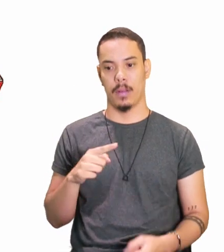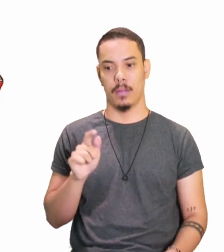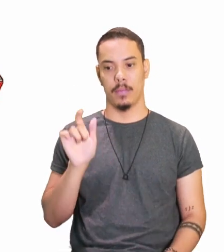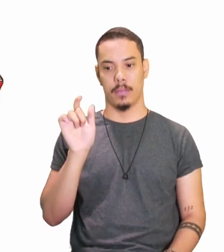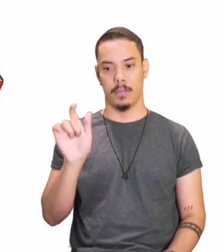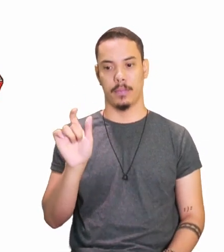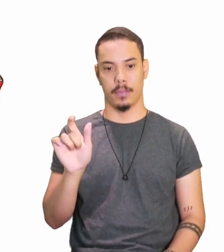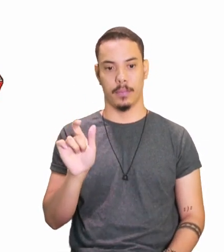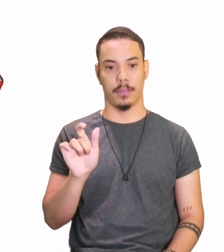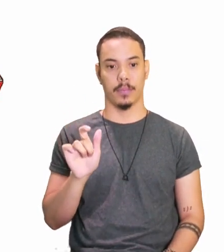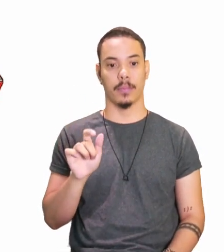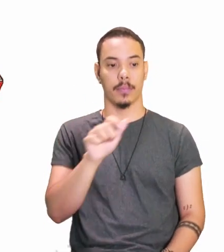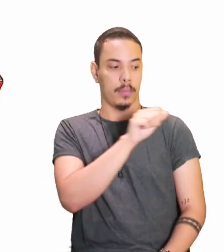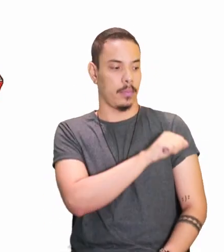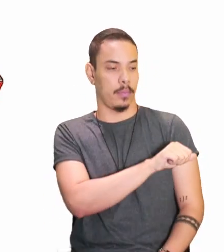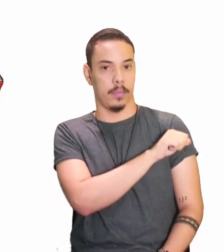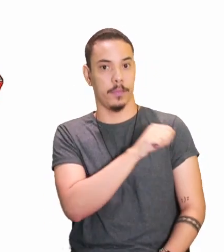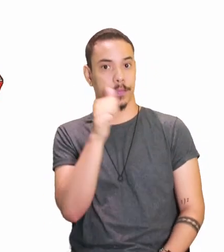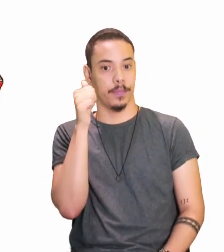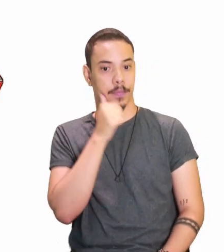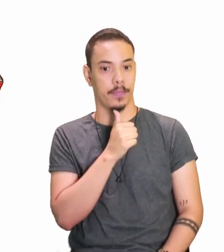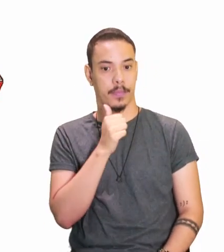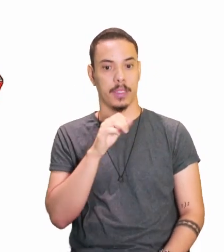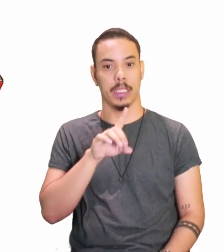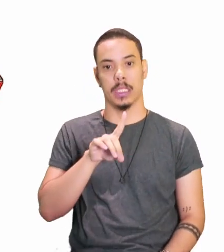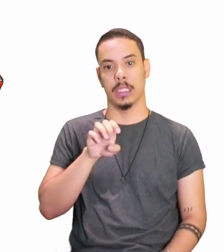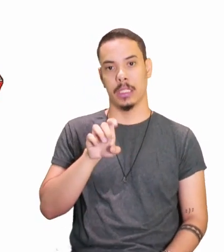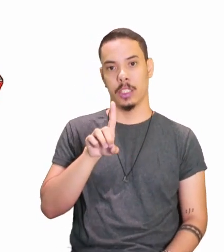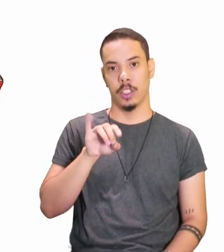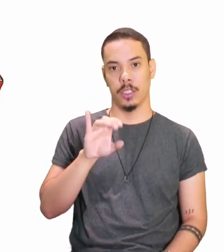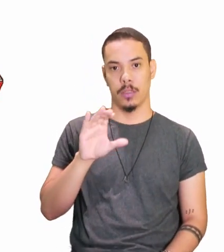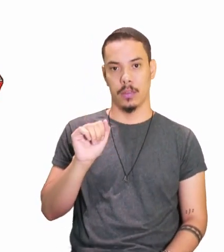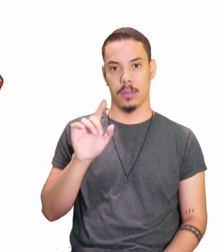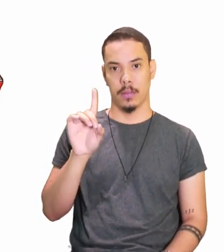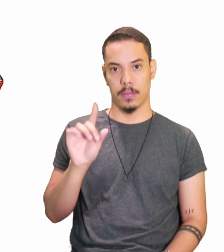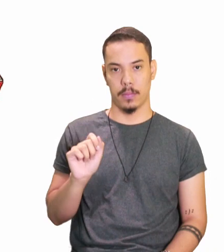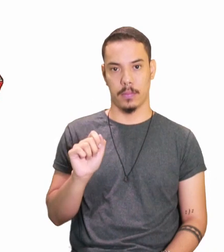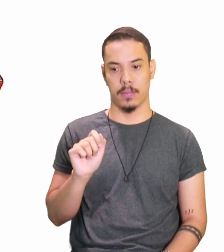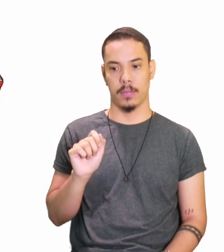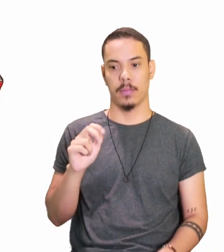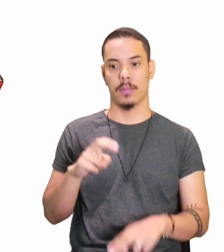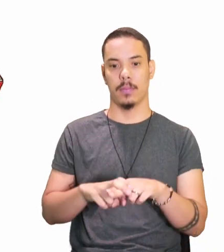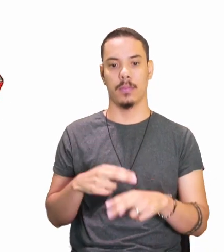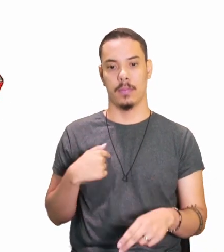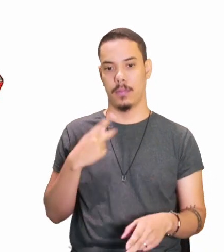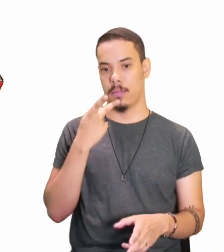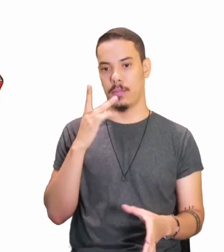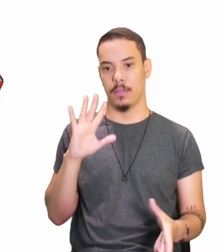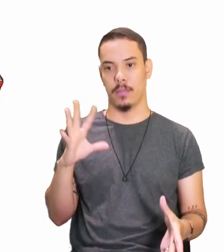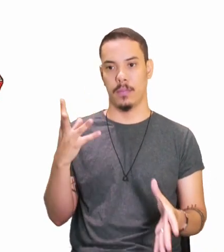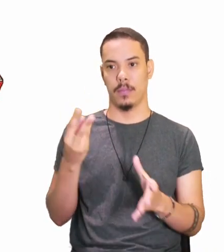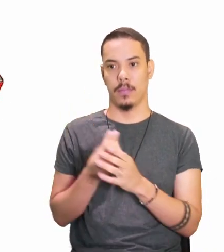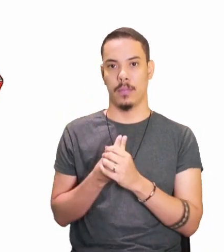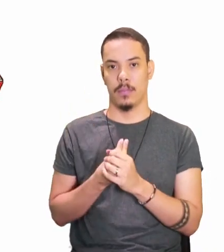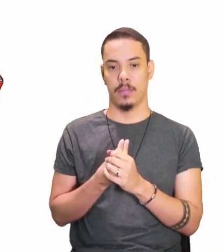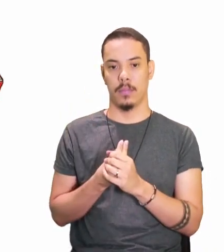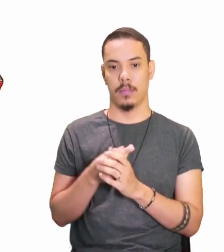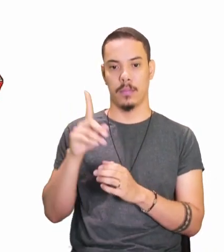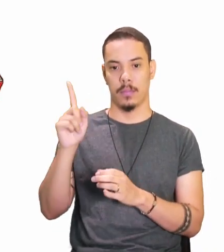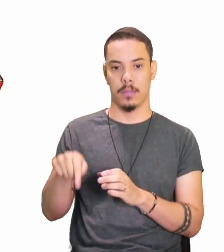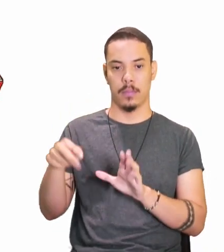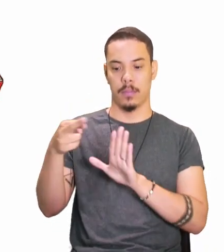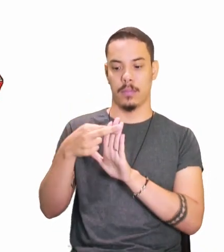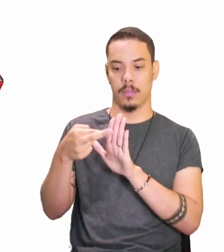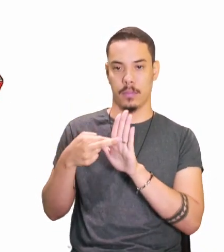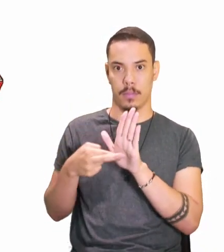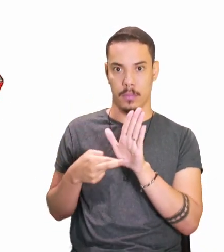palavra enfermeira dedicada. Tá certo? Quando eu pluralizo, eu chamo que é a gramática o quê?